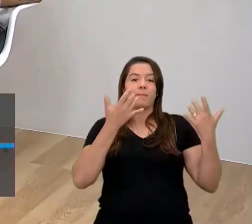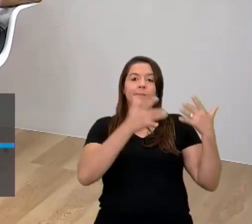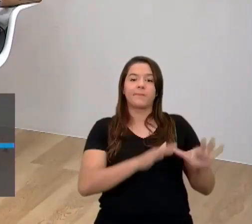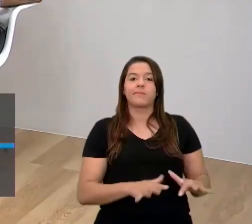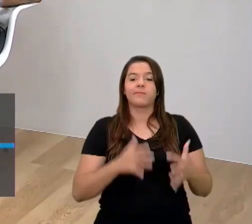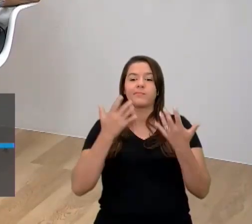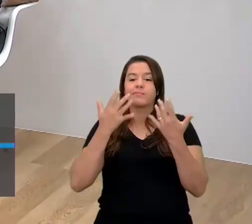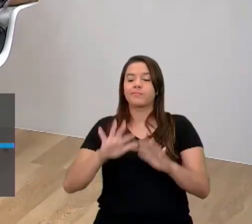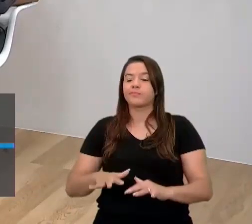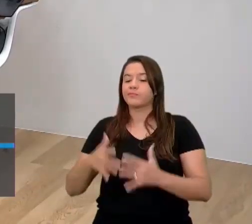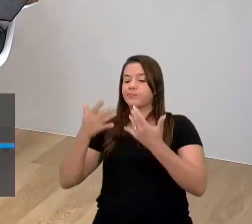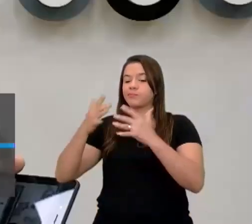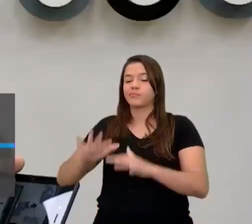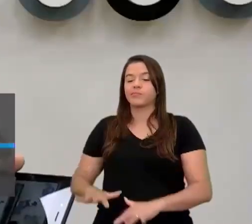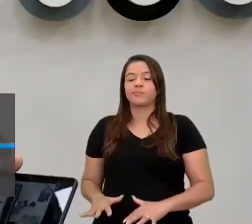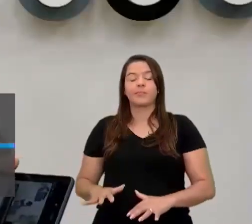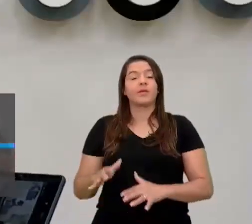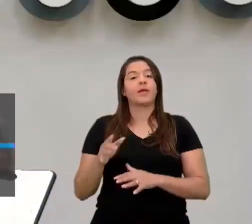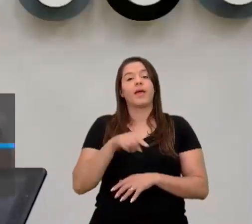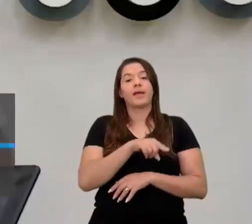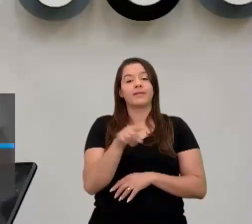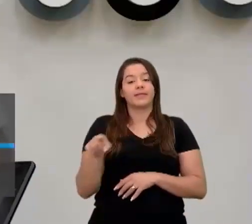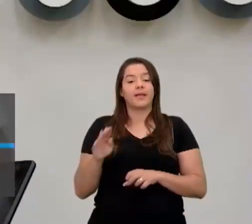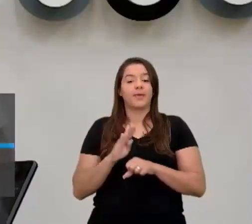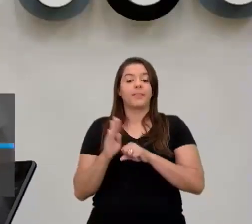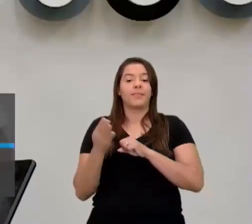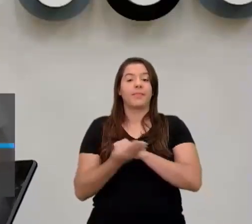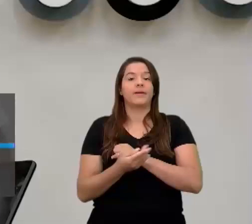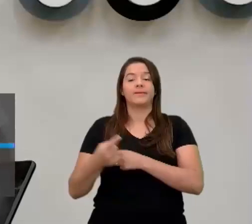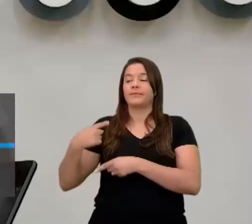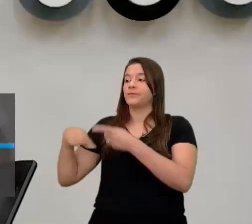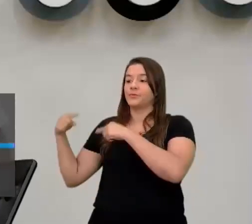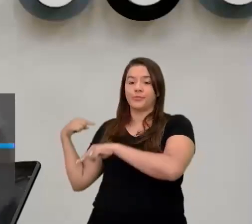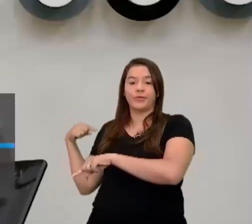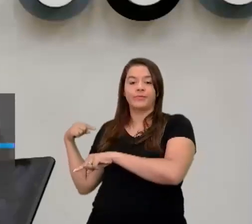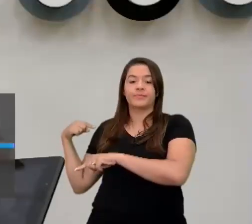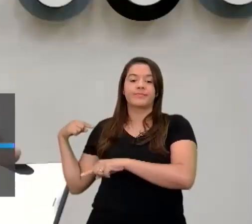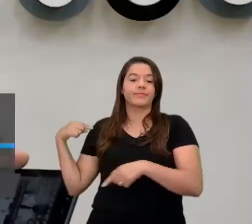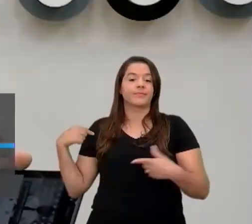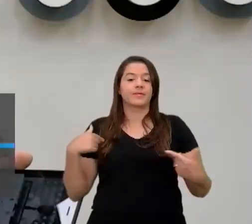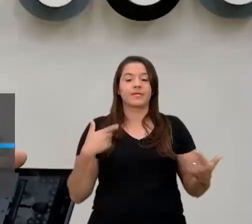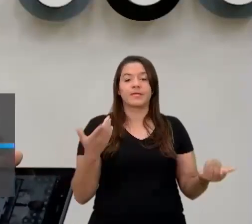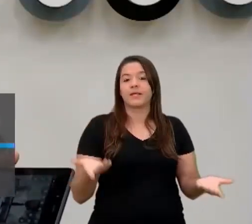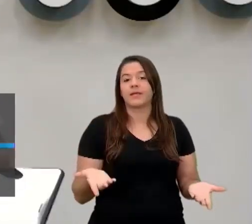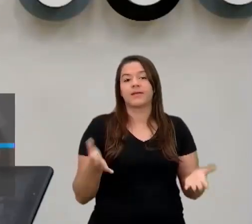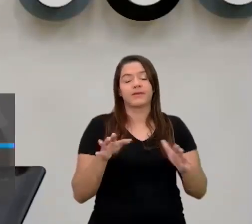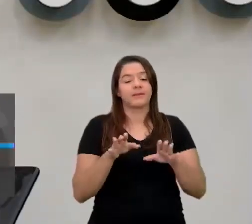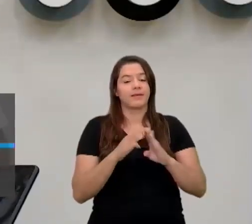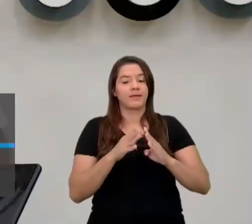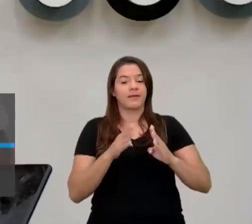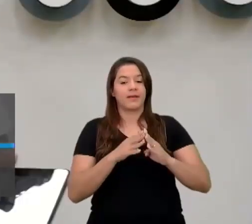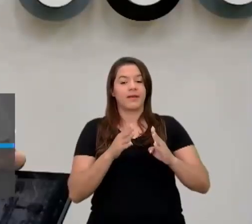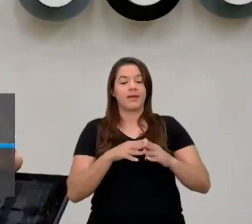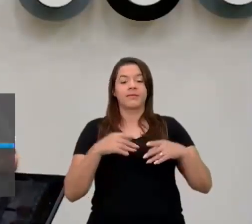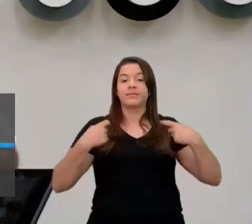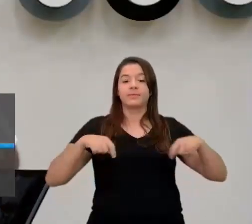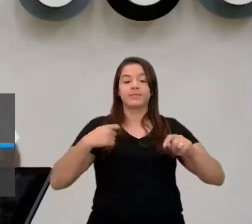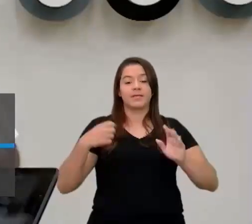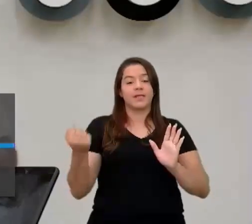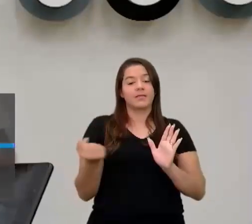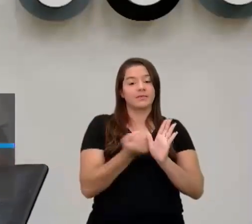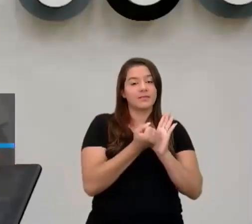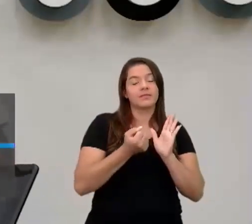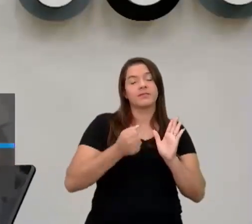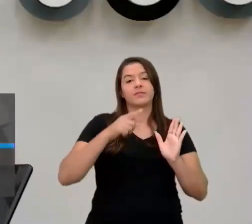tudo. Sim, destrói a memória histórica do bairro, a gente vê casas que deveriam estar tombadas, né? Deveriam estar registradas